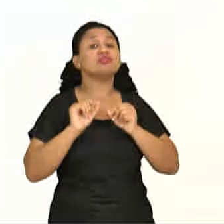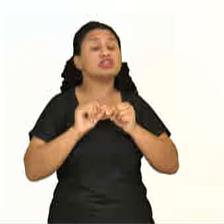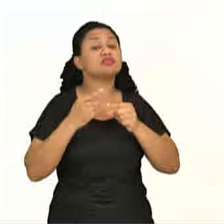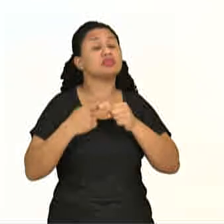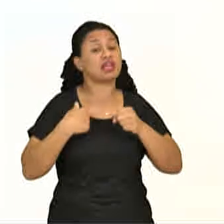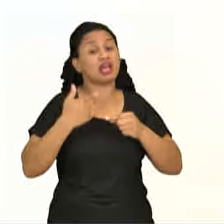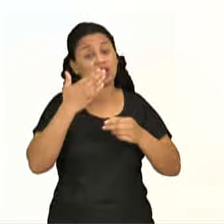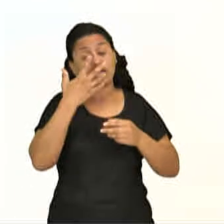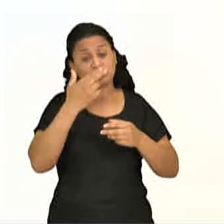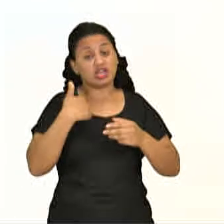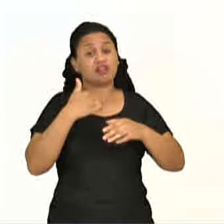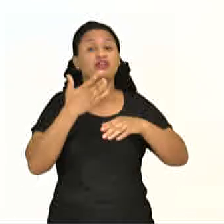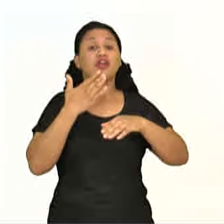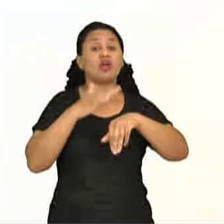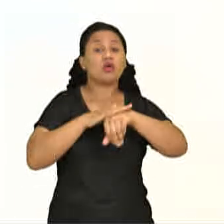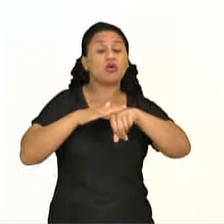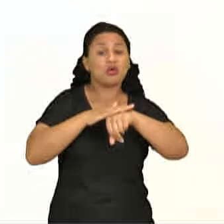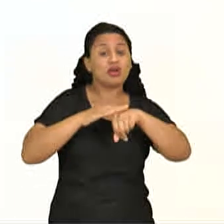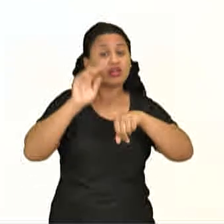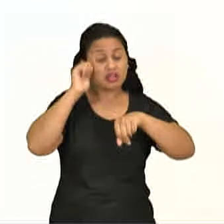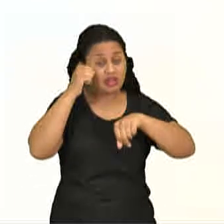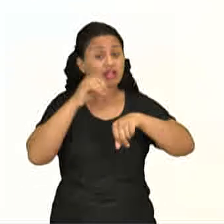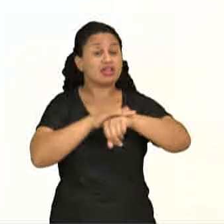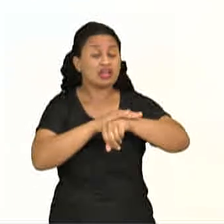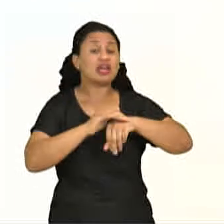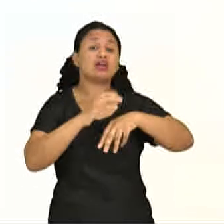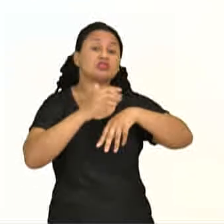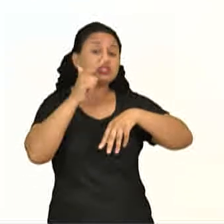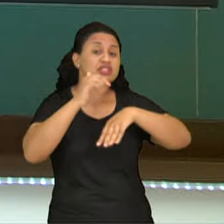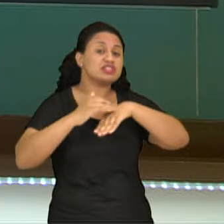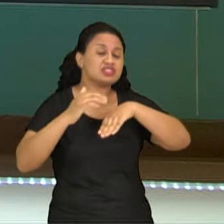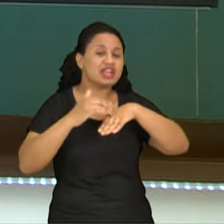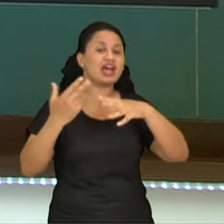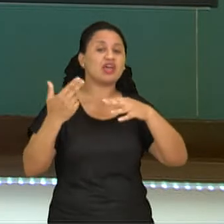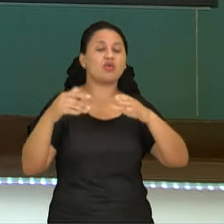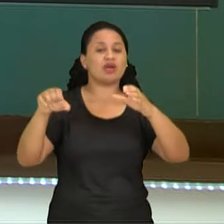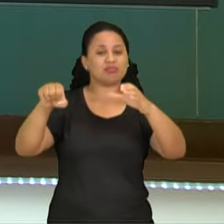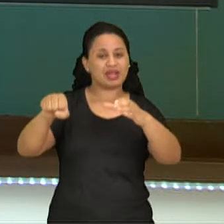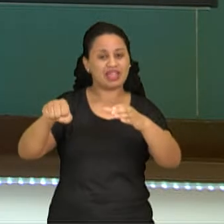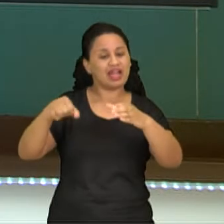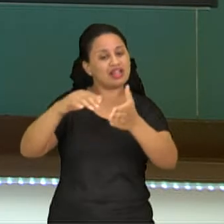cor negra de sua pele sairia, assim como o carvão da panela.